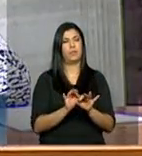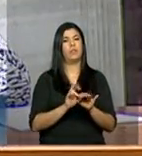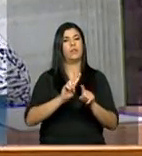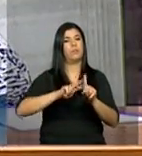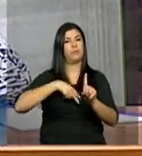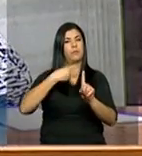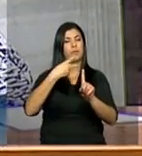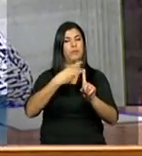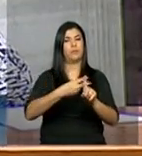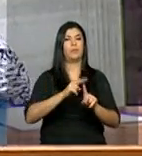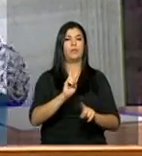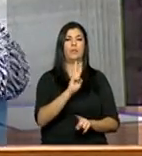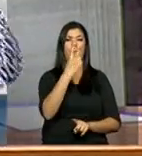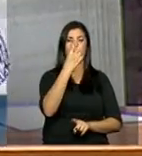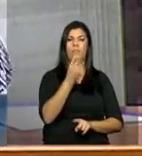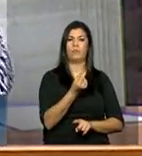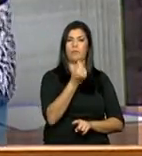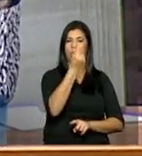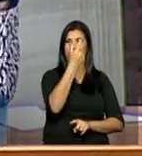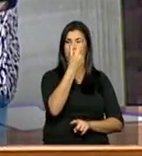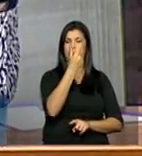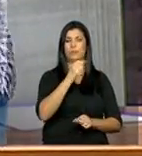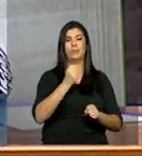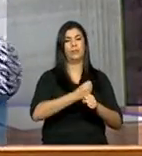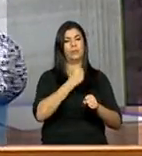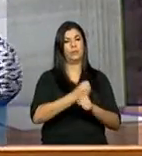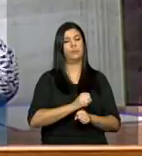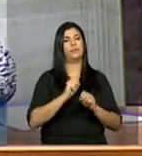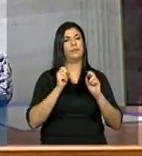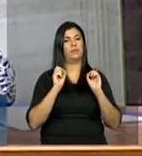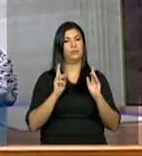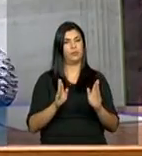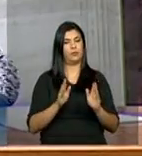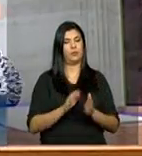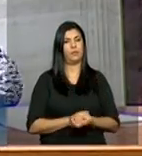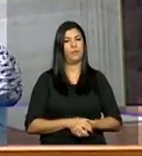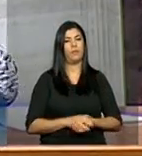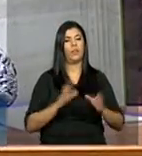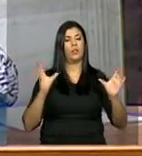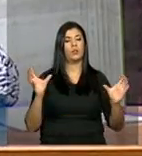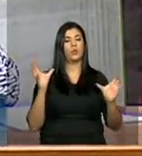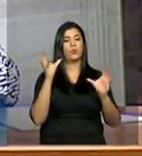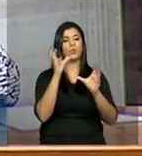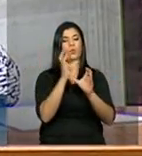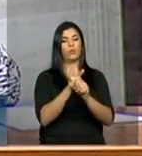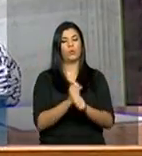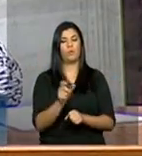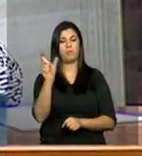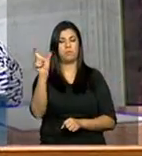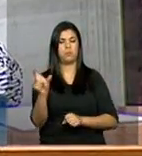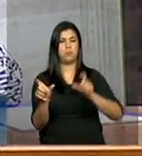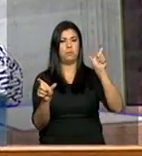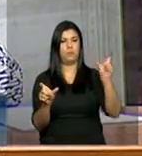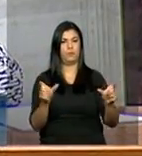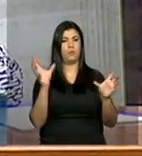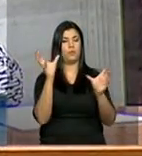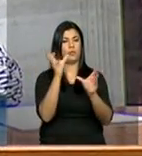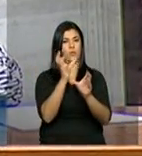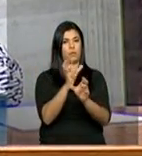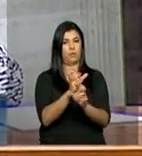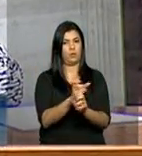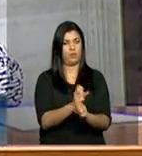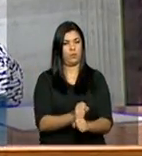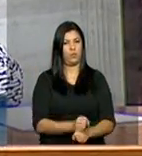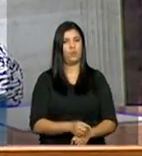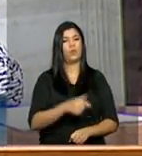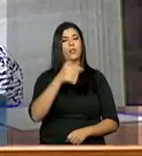valor dessas obras. Então, essa é a primeira questão. Desse montante que nós prevíamos concluir, que era